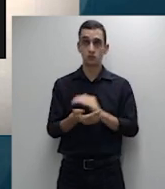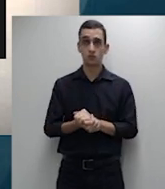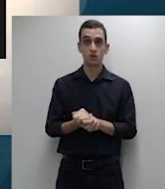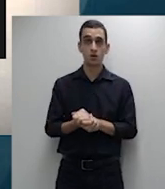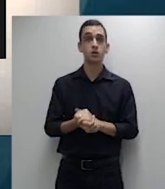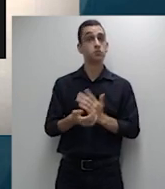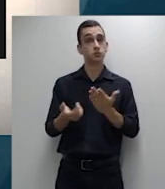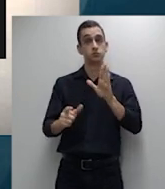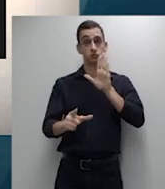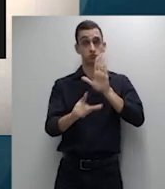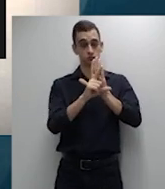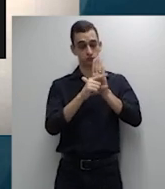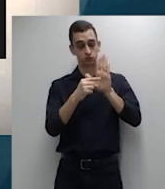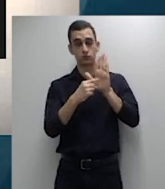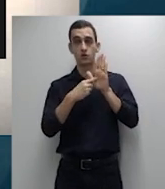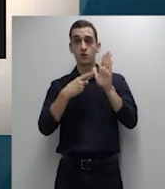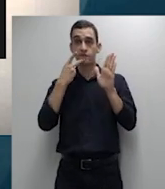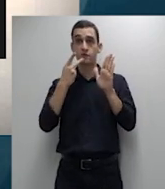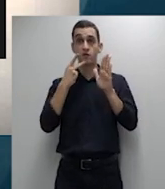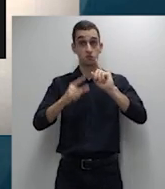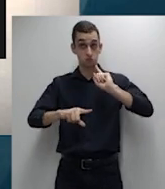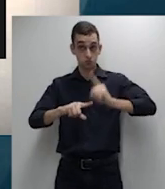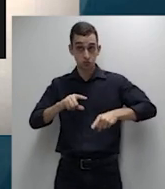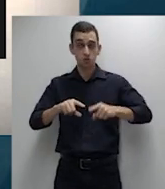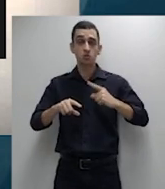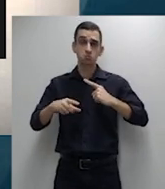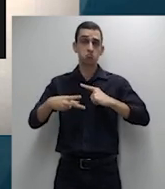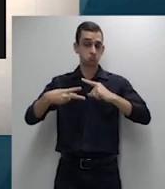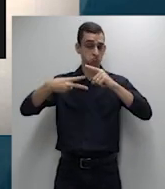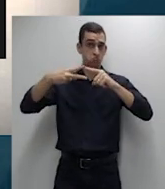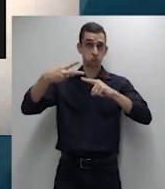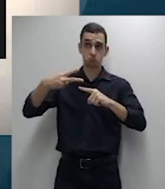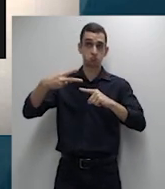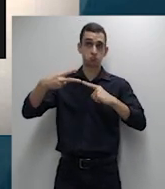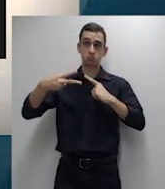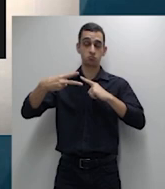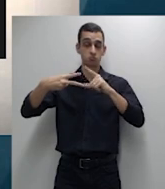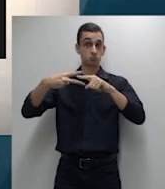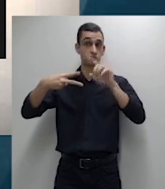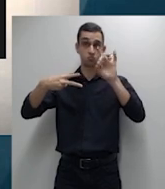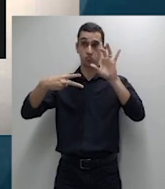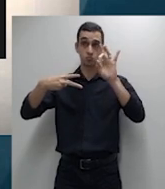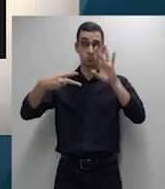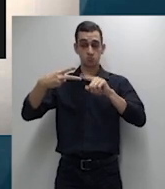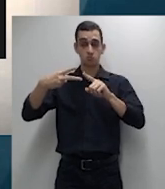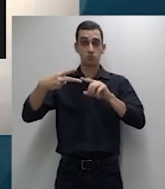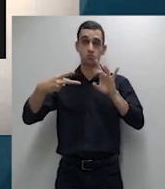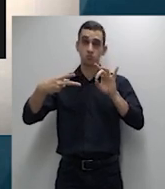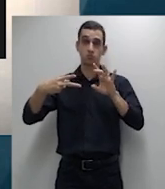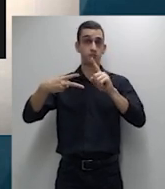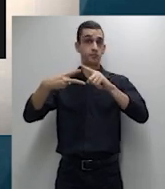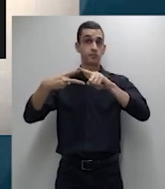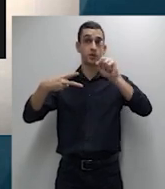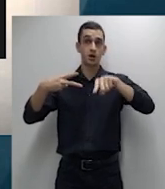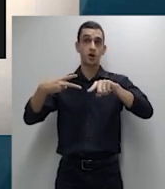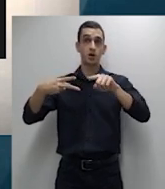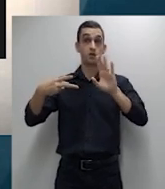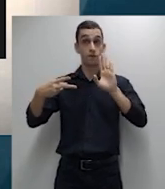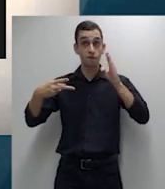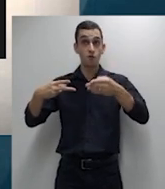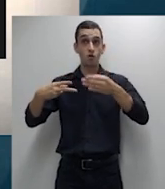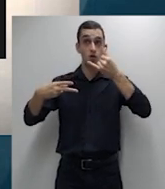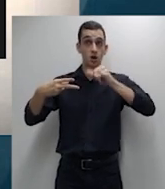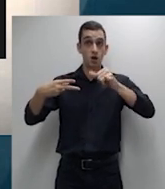lei que proíbe ela é duplamente ela tem duplo carácter especial primeiro que ela próprio de energia elétrica em